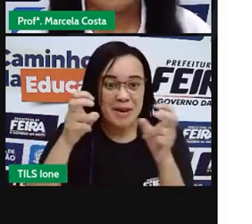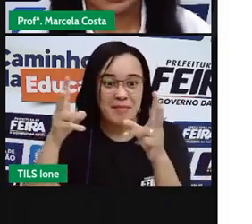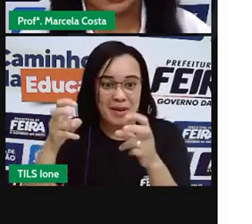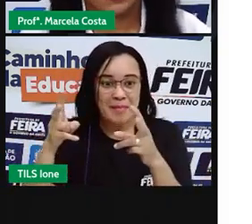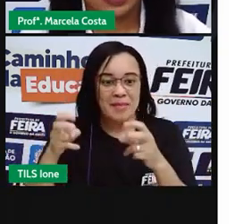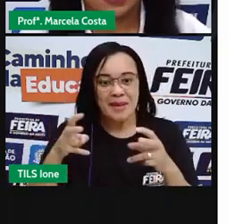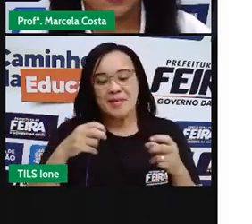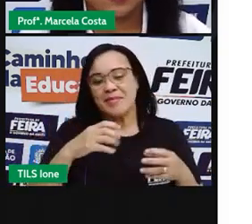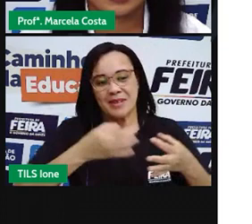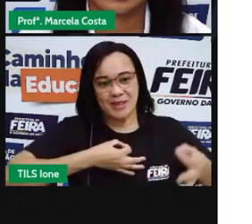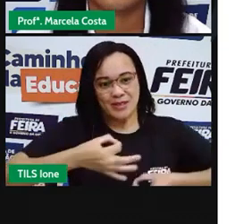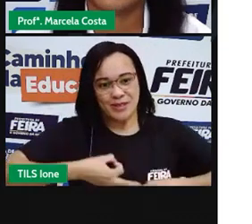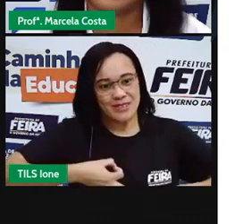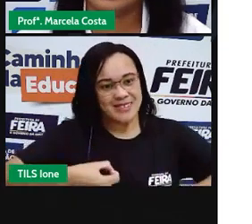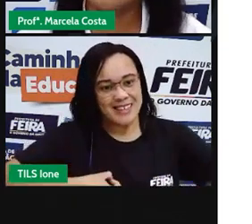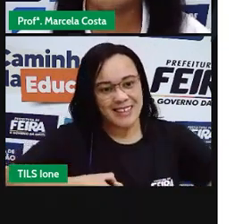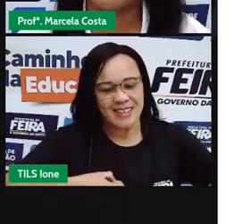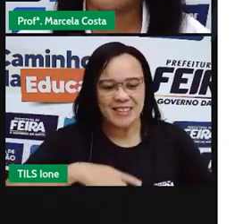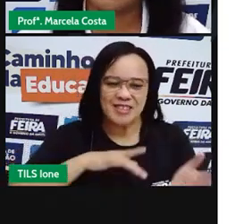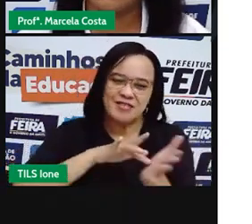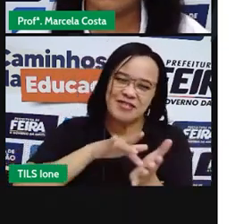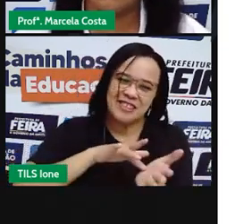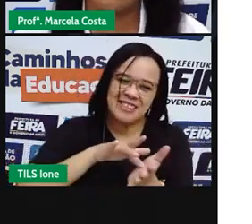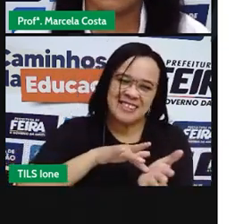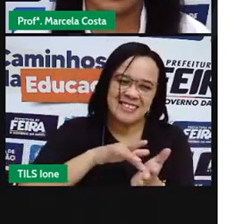a dona onça tinha.